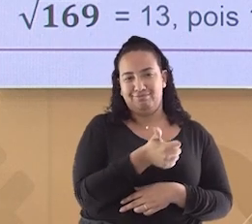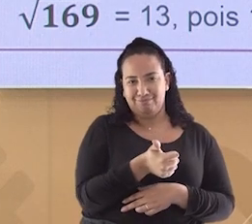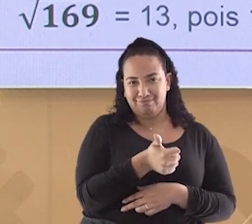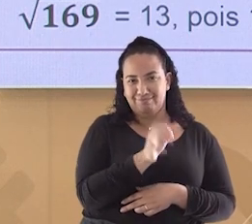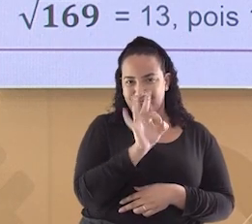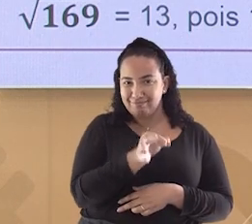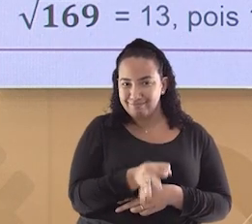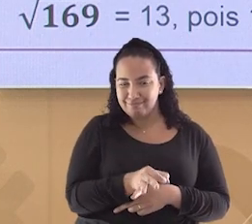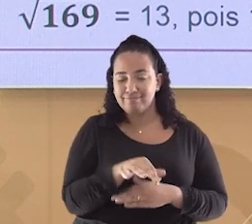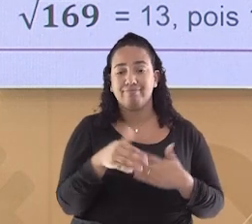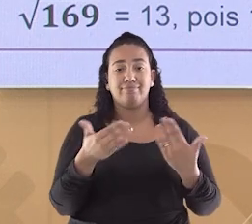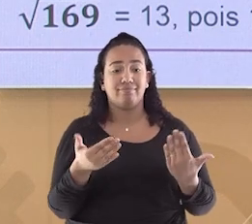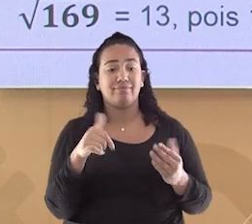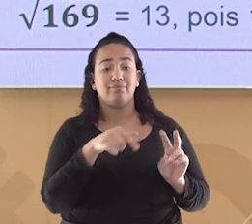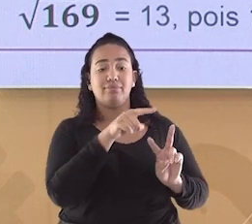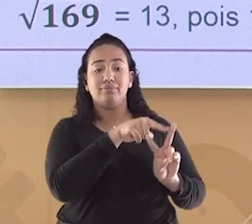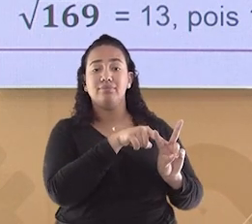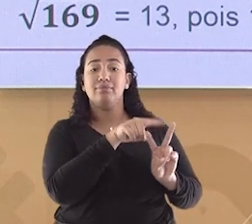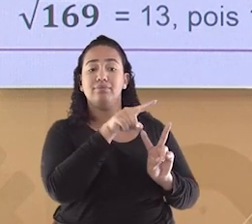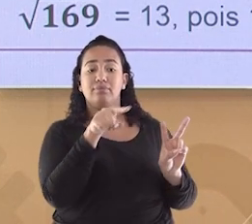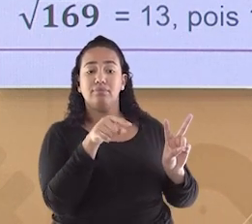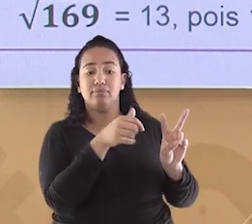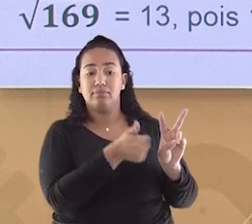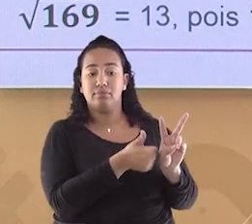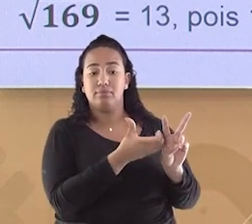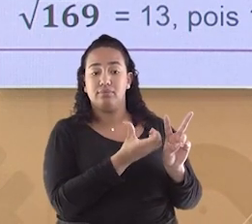121. Portanto, a raiz de